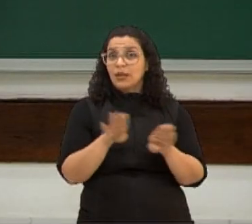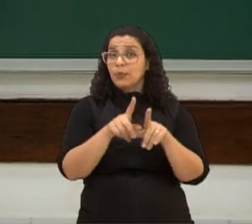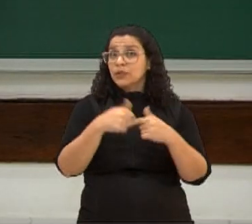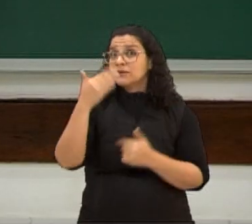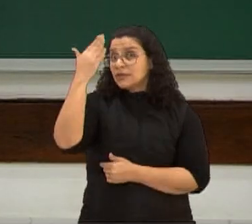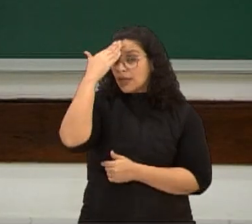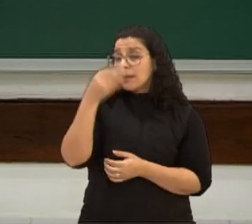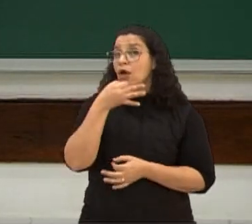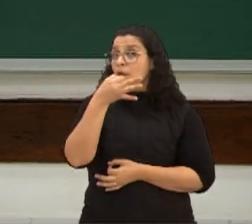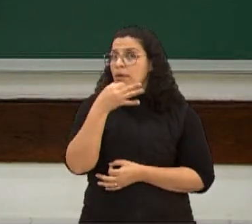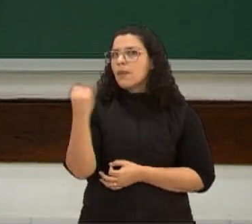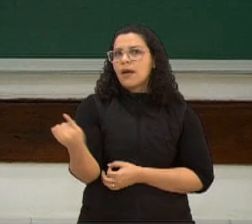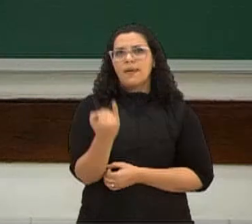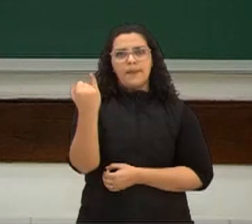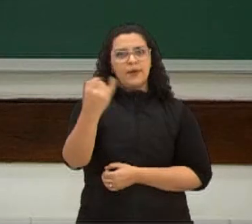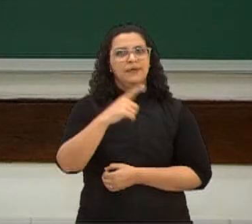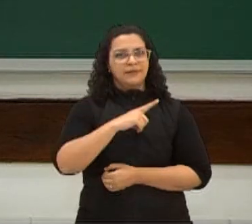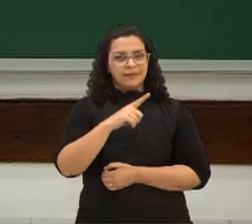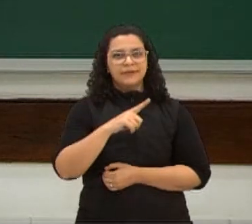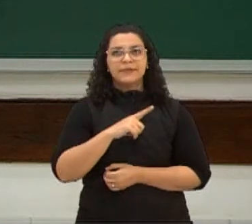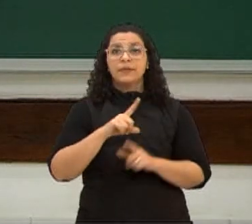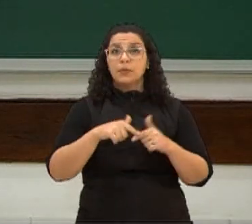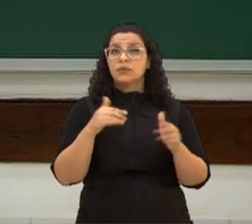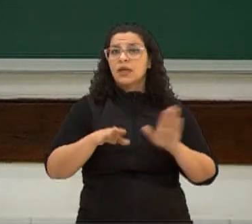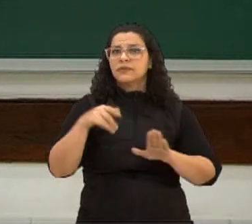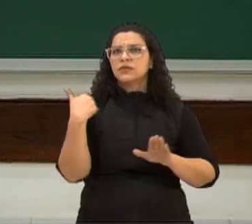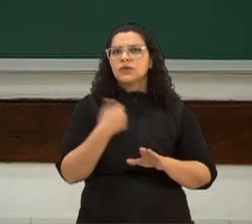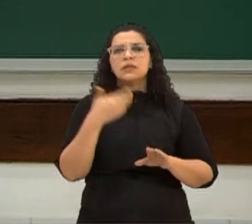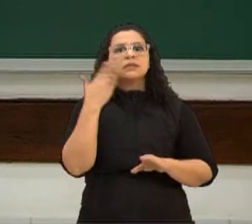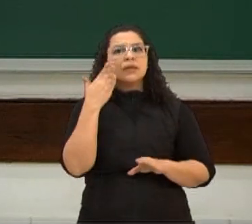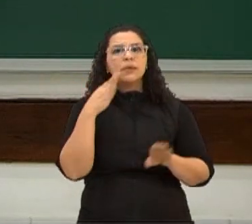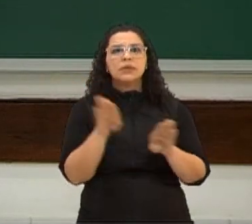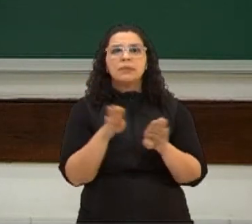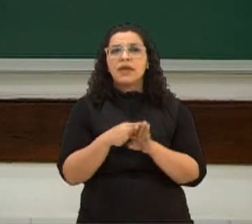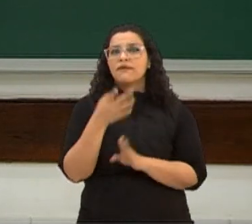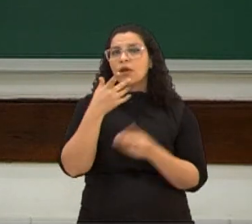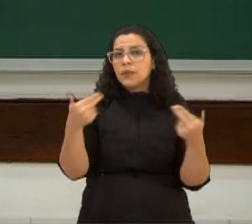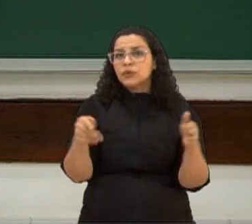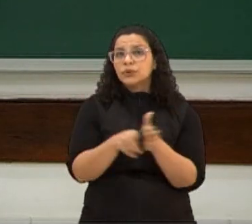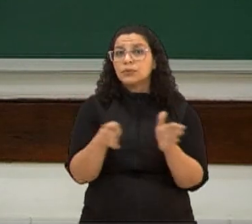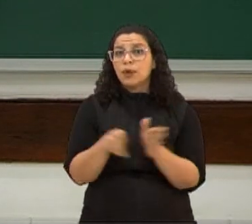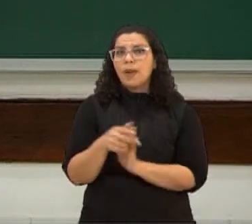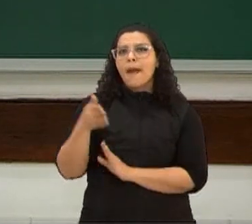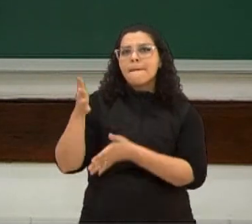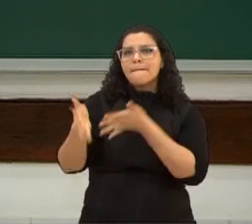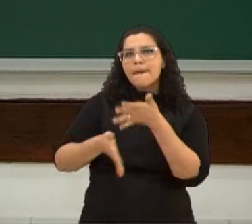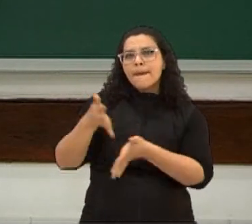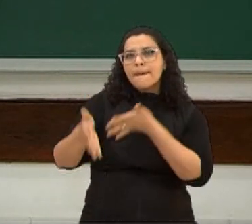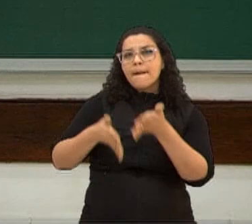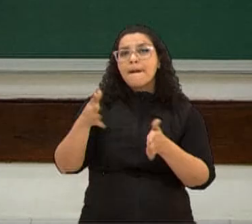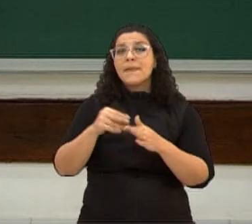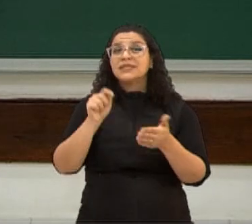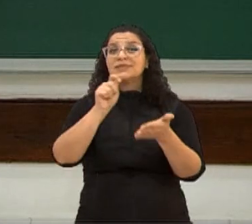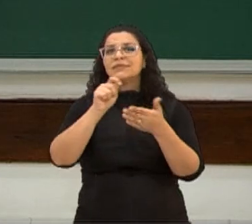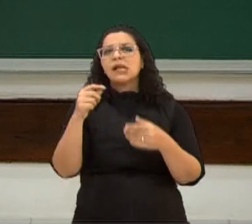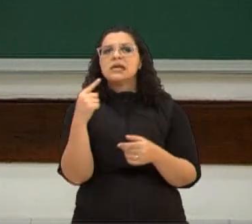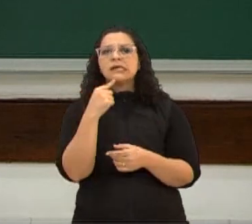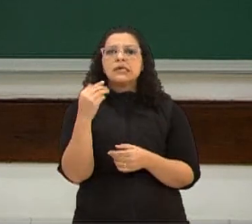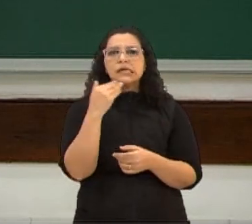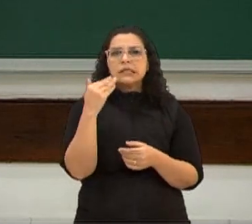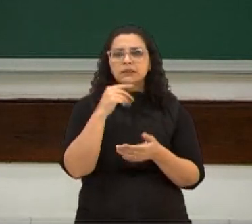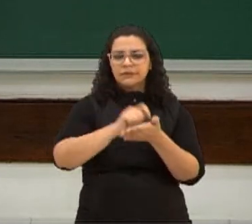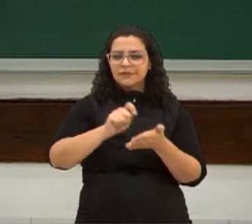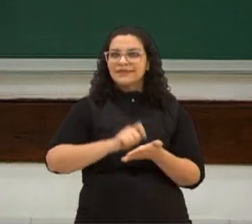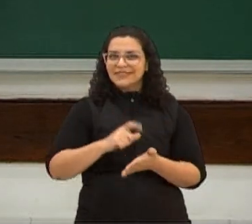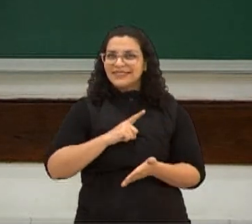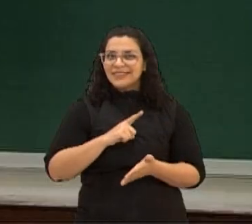saber argumentar é muito importante. Às vezes nós sabemos argumentar bastante na nossa fala, mas a gente acaba tendo um probleminha ali na hora